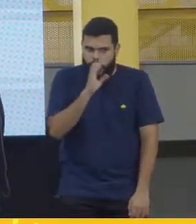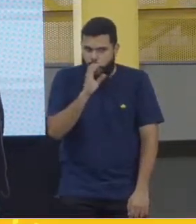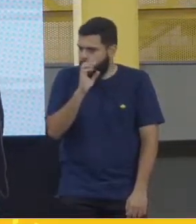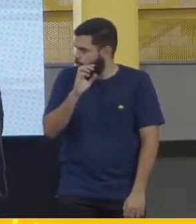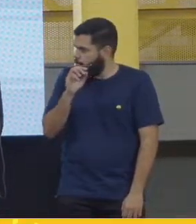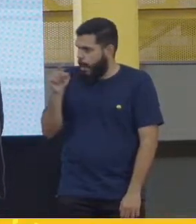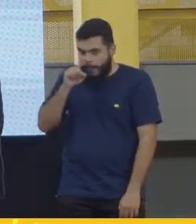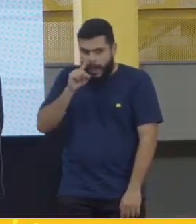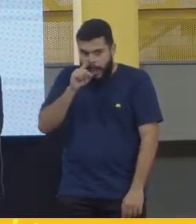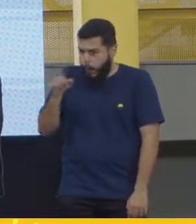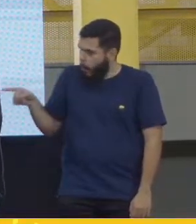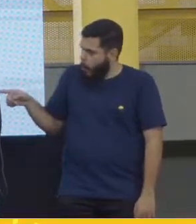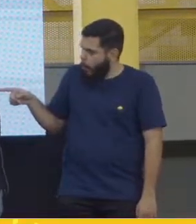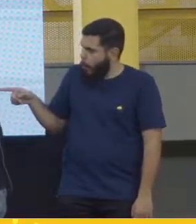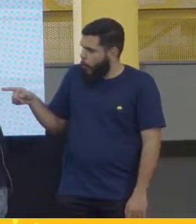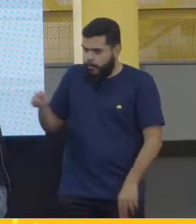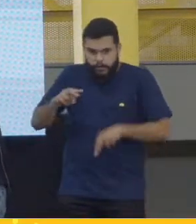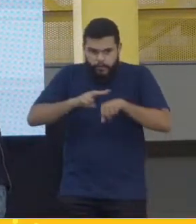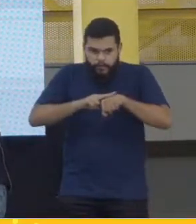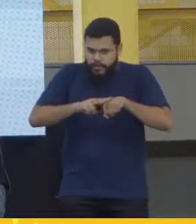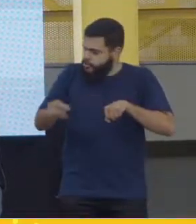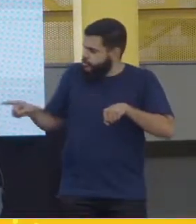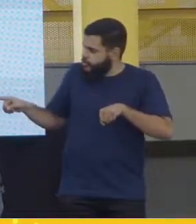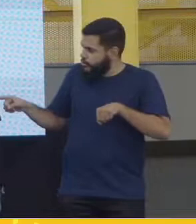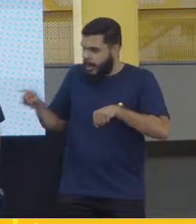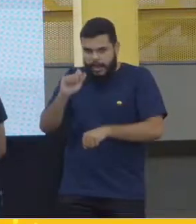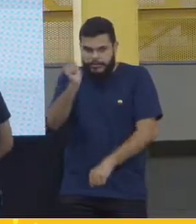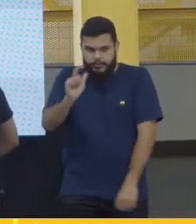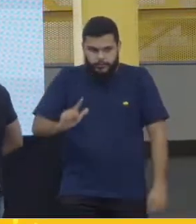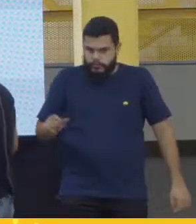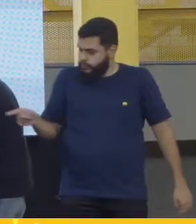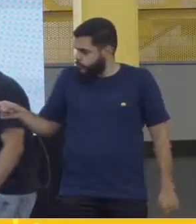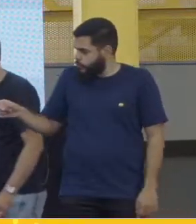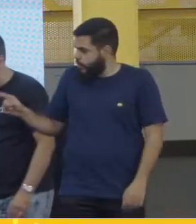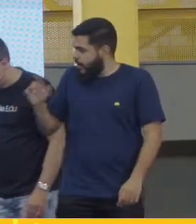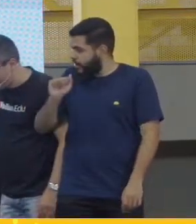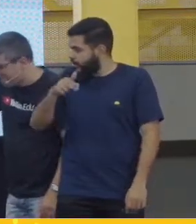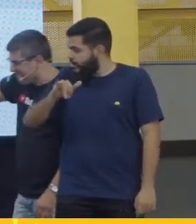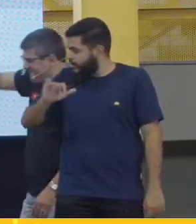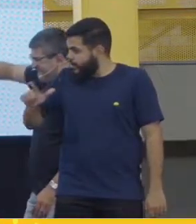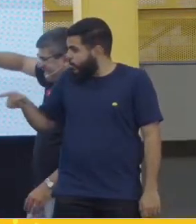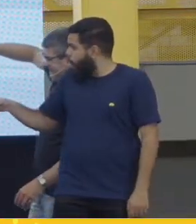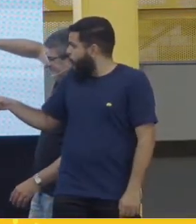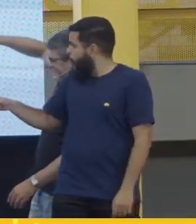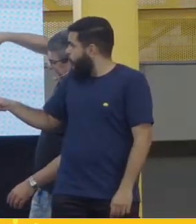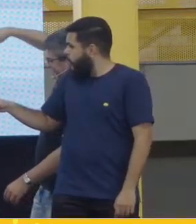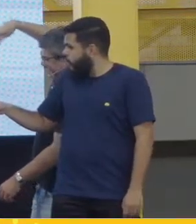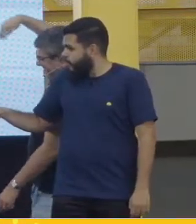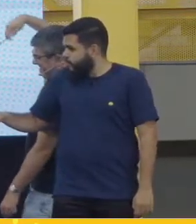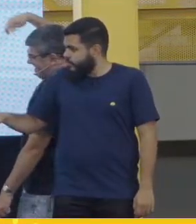o amarelo, o verde, o azul, o anil e